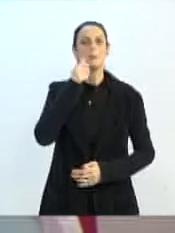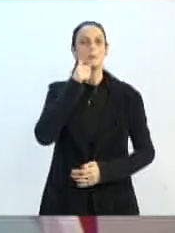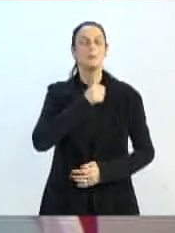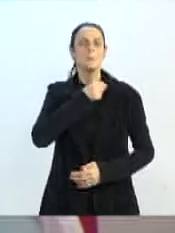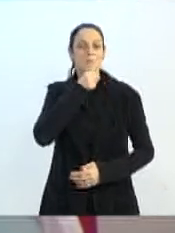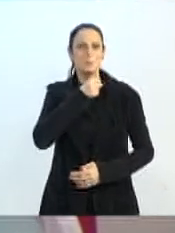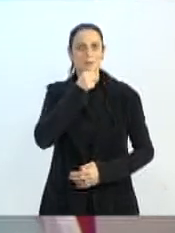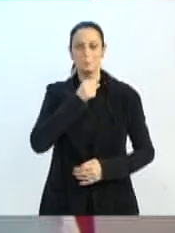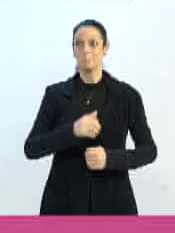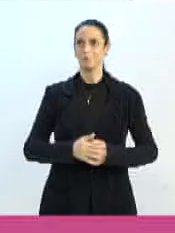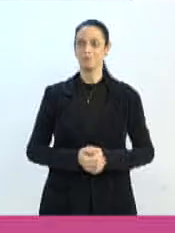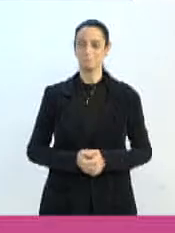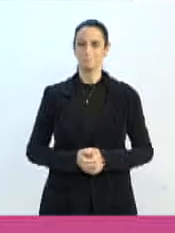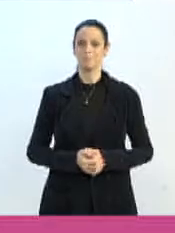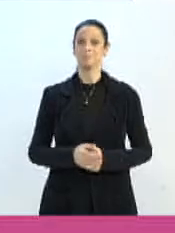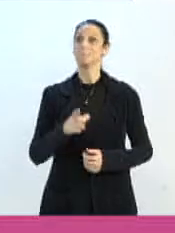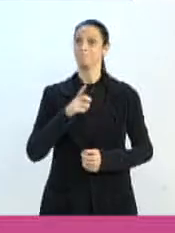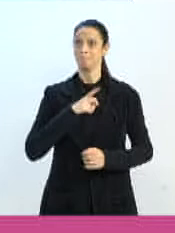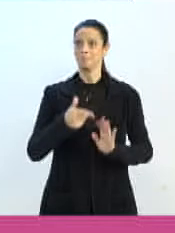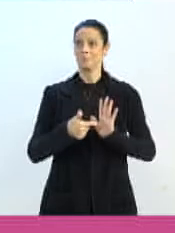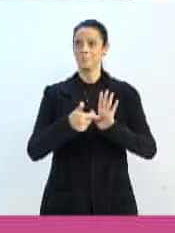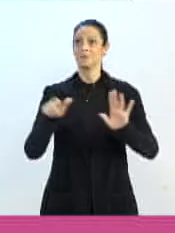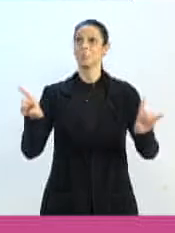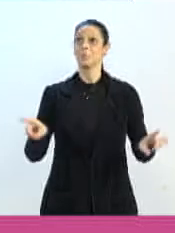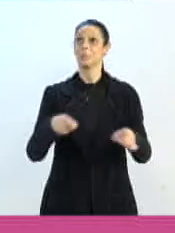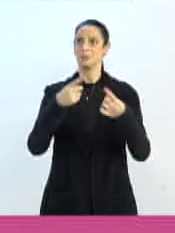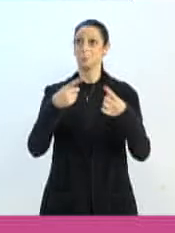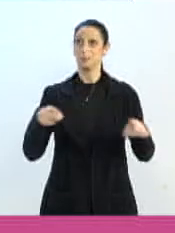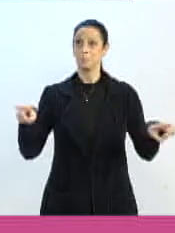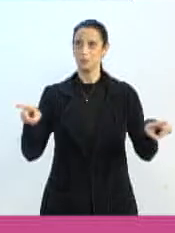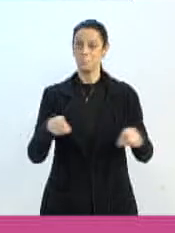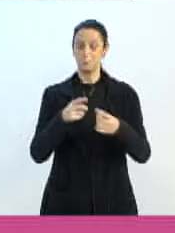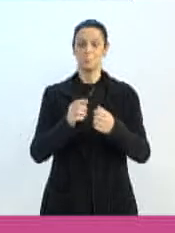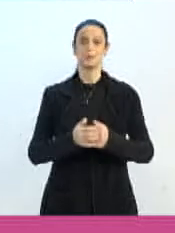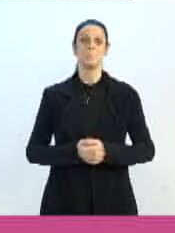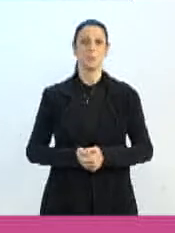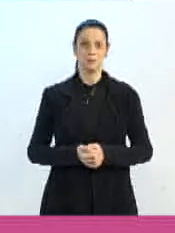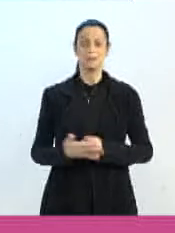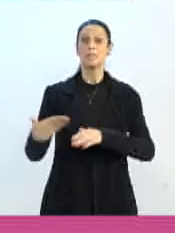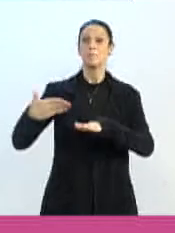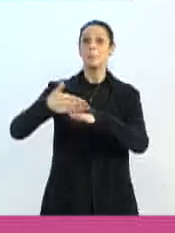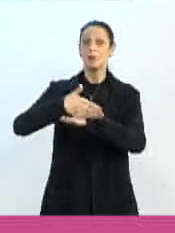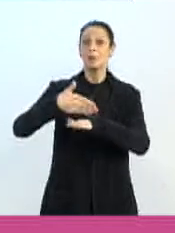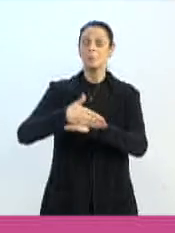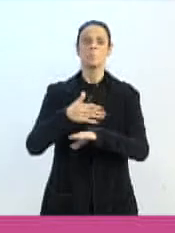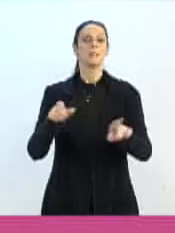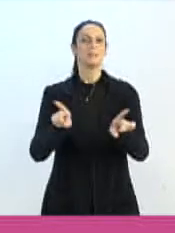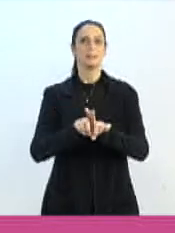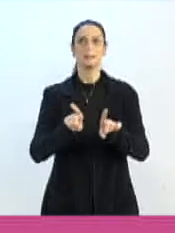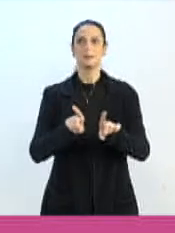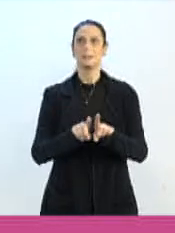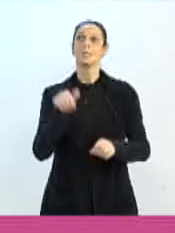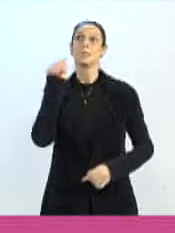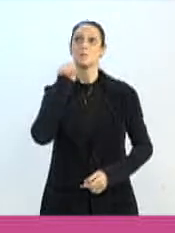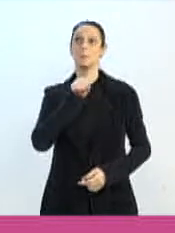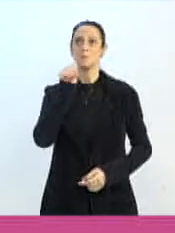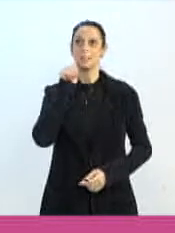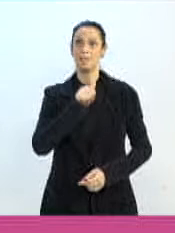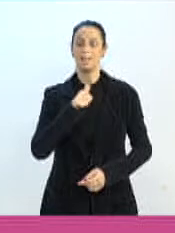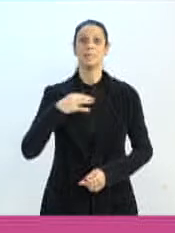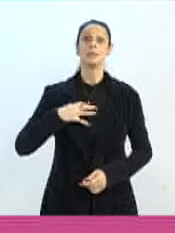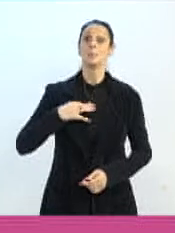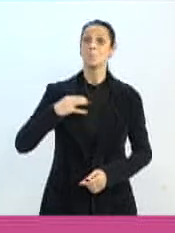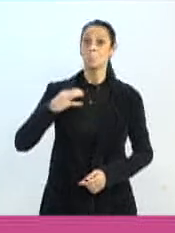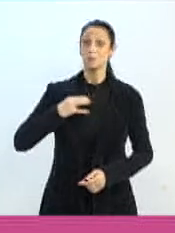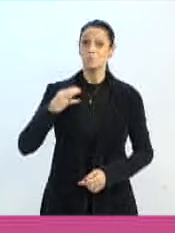participação, uma apresentação musical, com participação também das senhoras